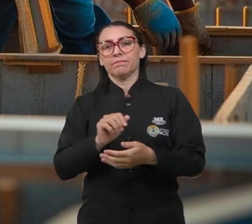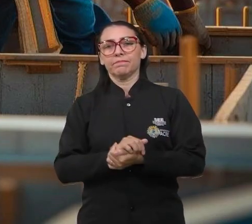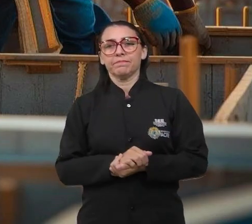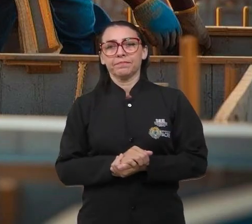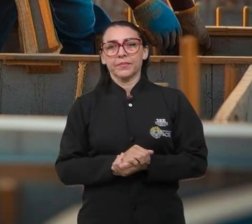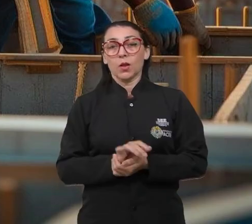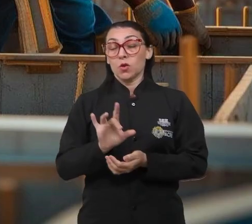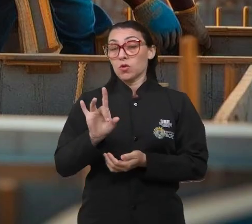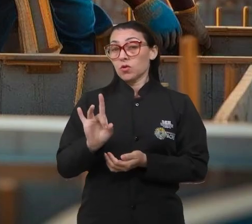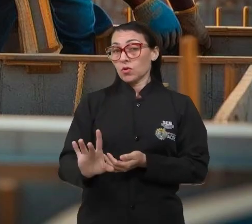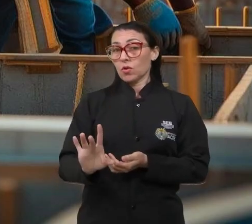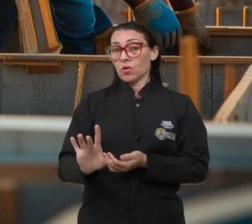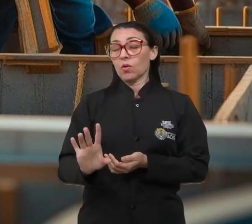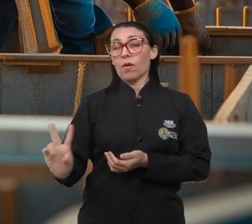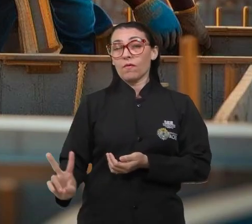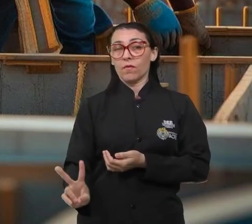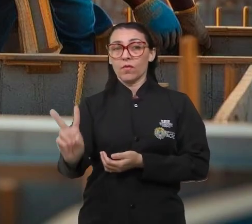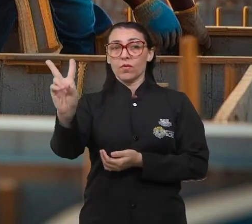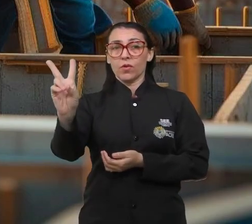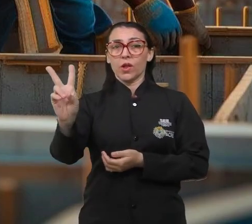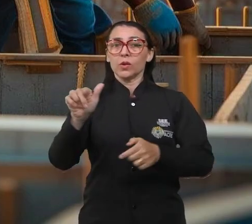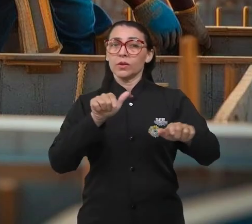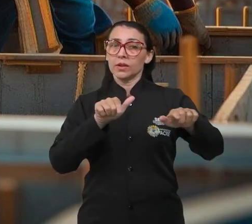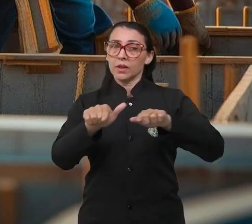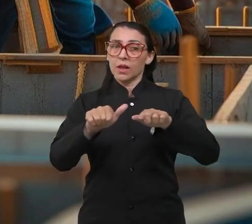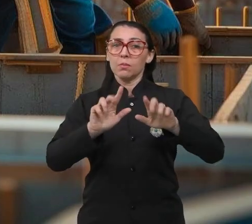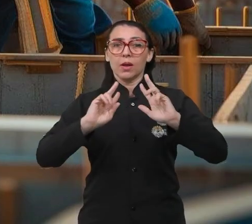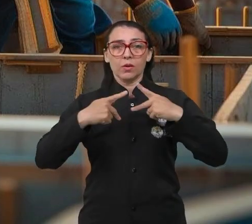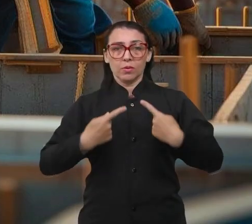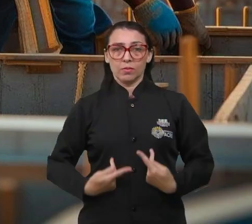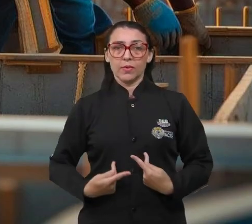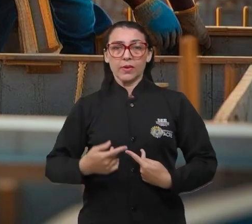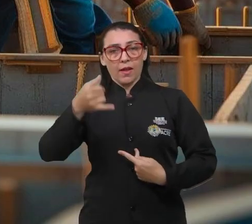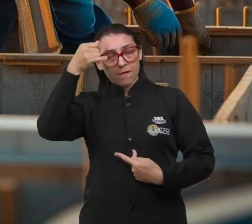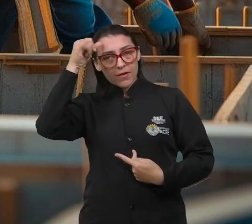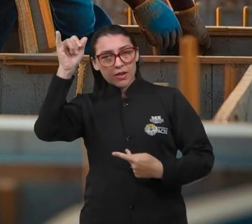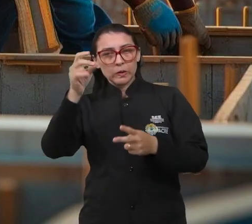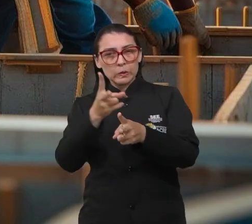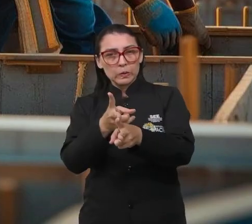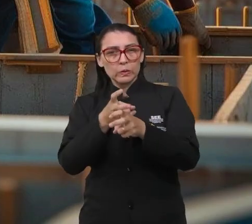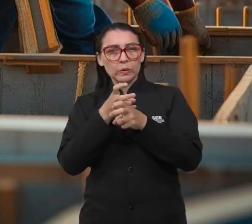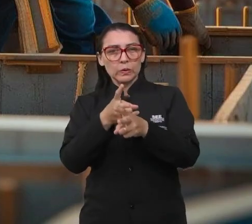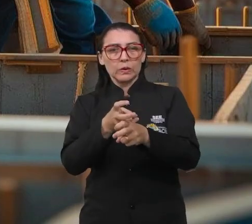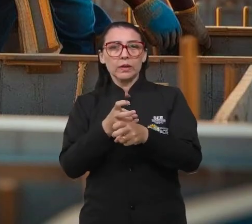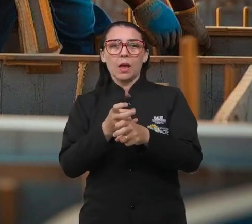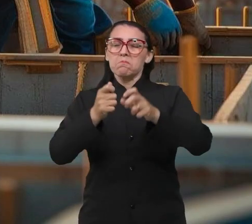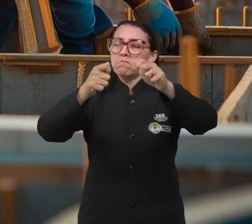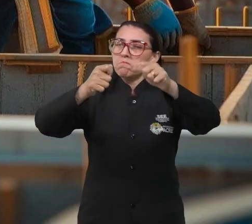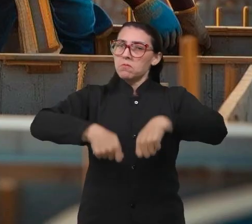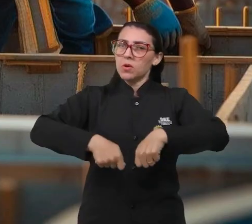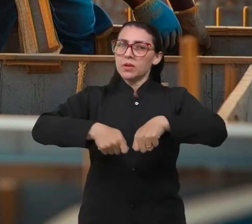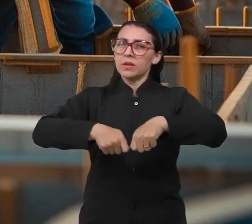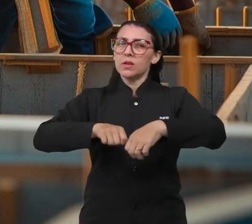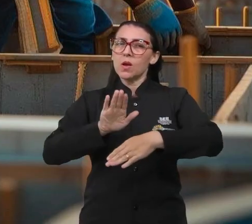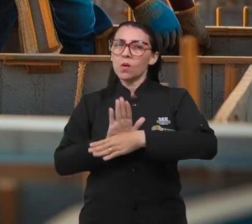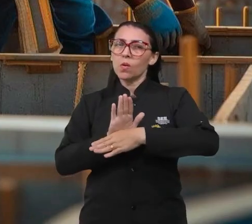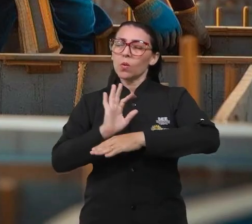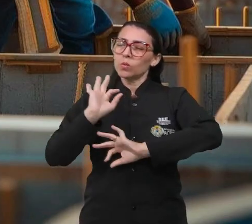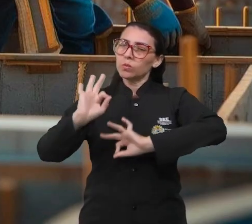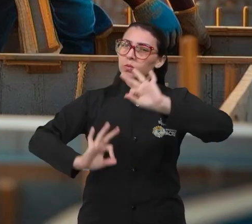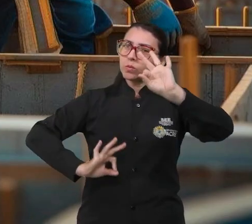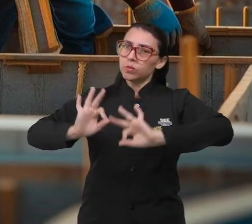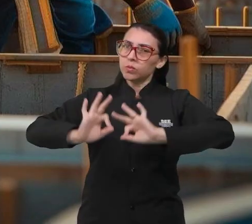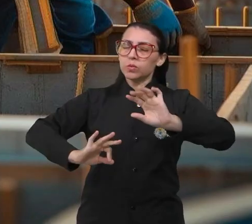renda. Somente com a valorização do trabalho humano e o combate à exploração vai ser o quê? Vai ser